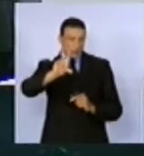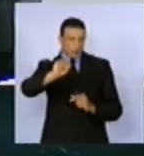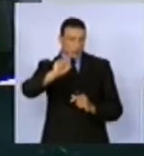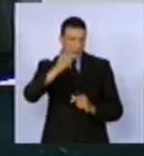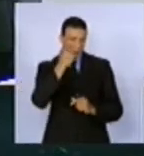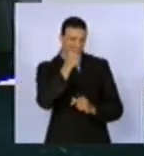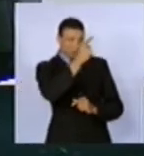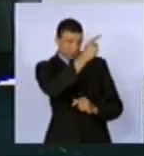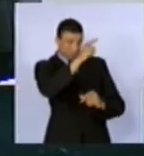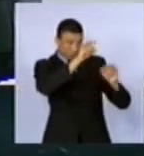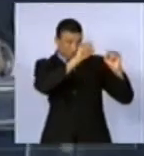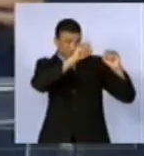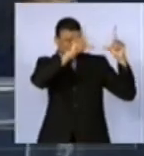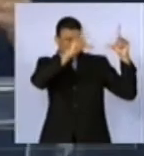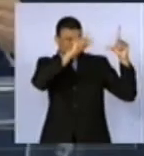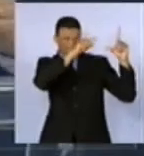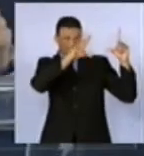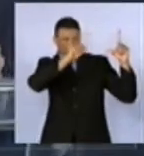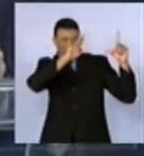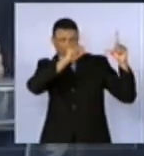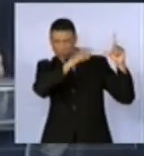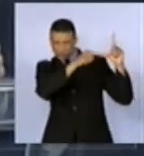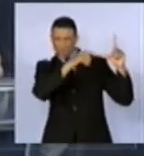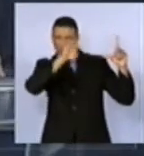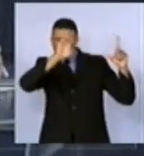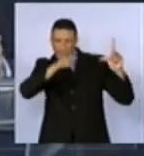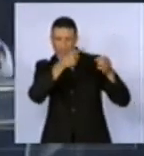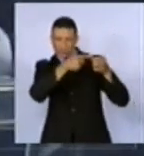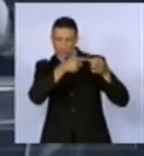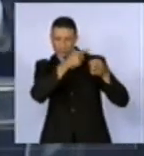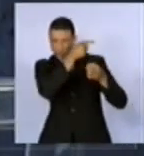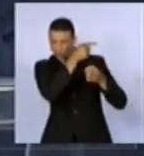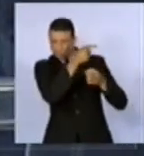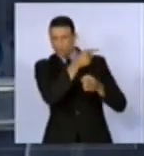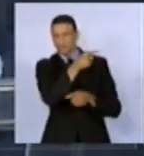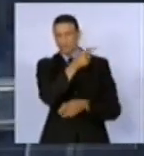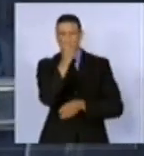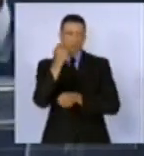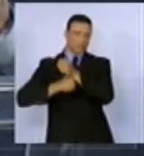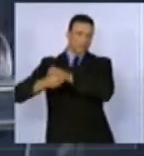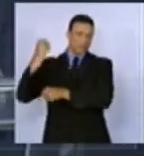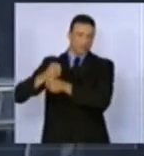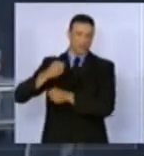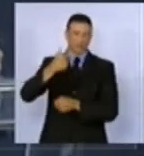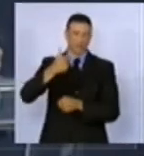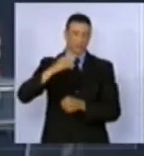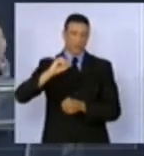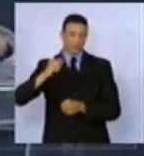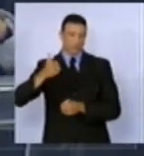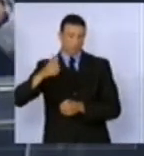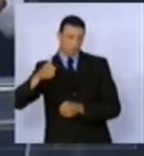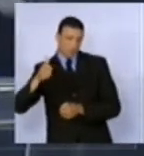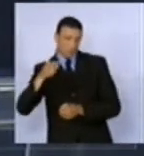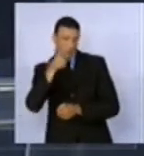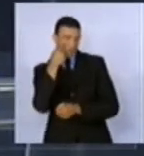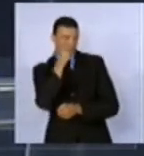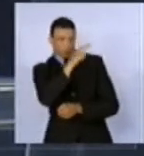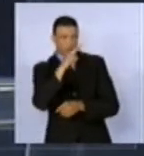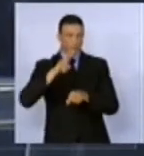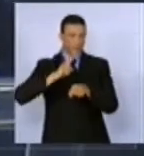sendo queimadas então mala a foto muito azul em 2011 a foto já fica bem mais verde ou seja menos área queimada